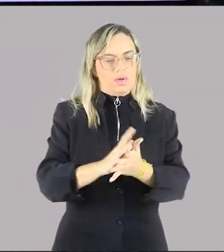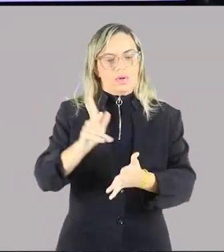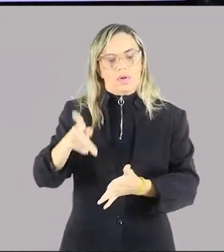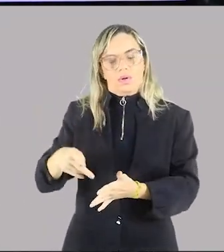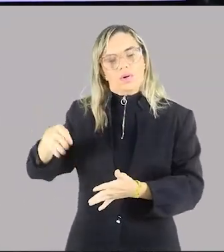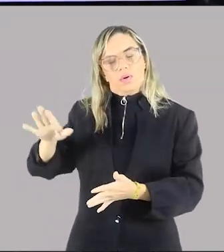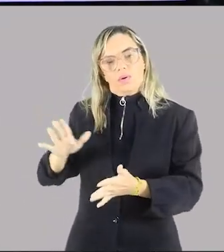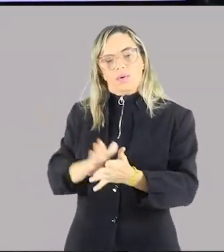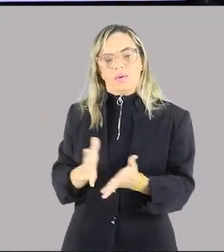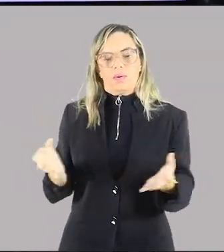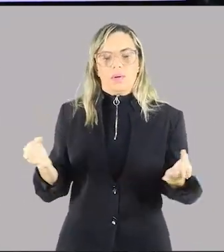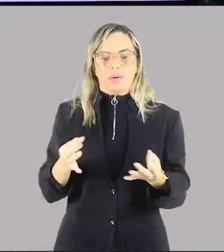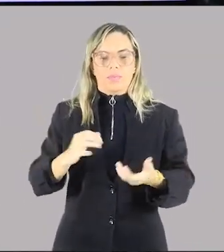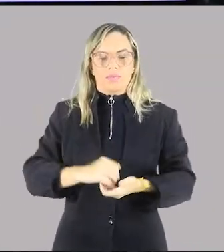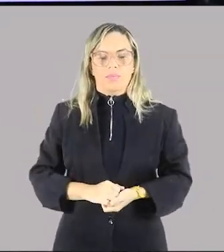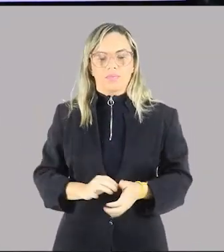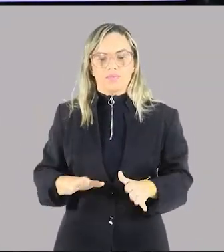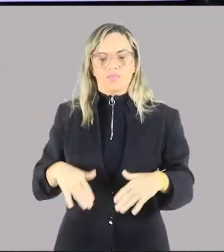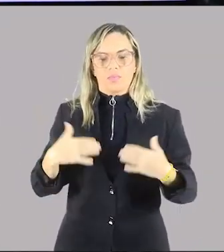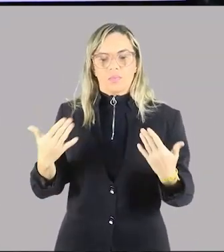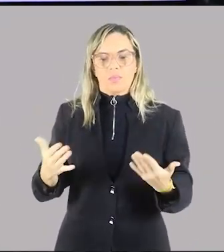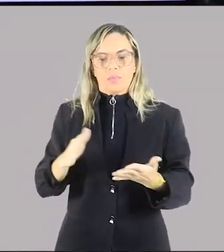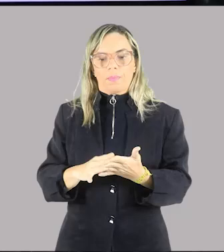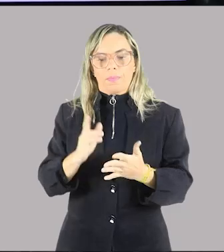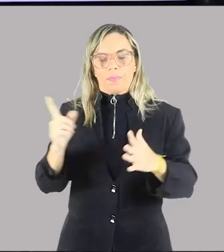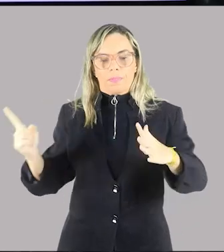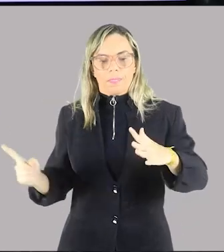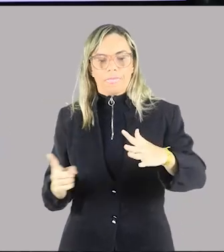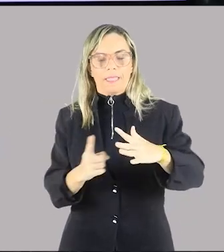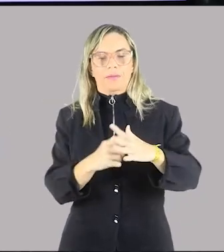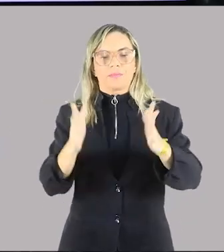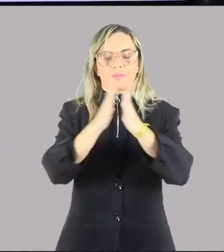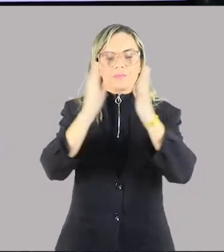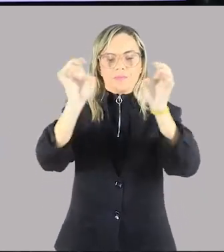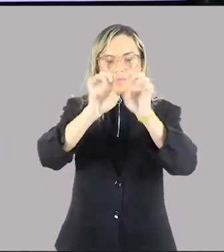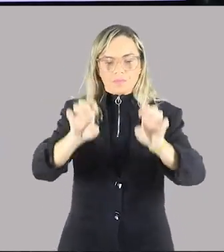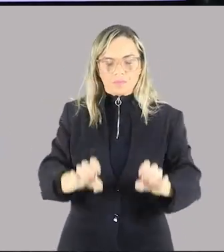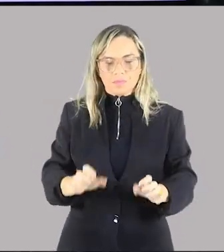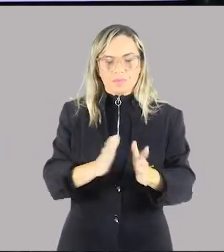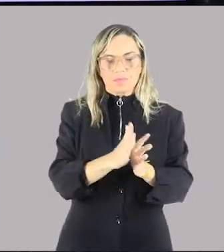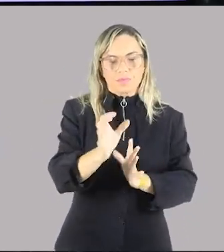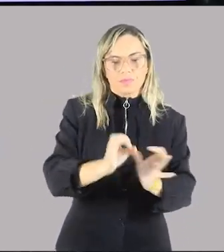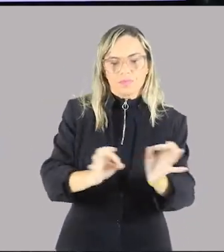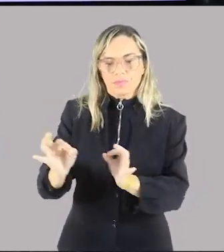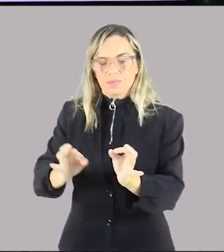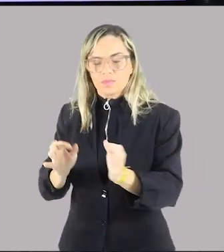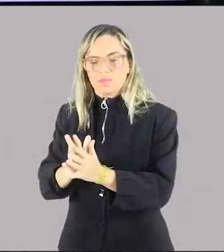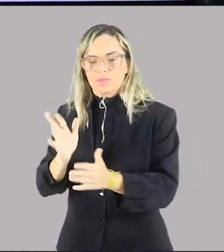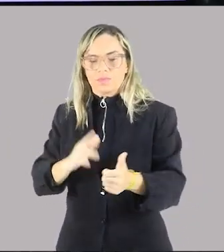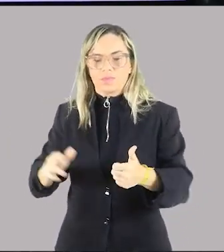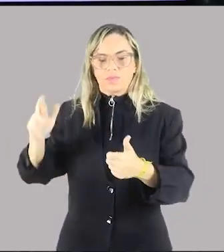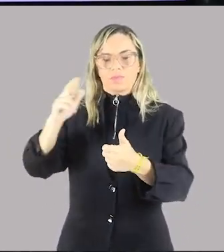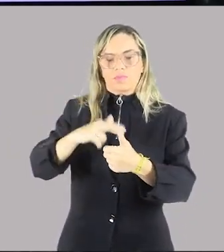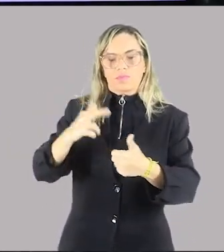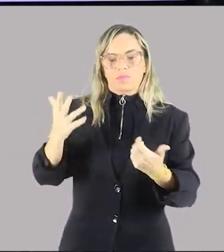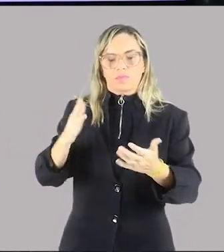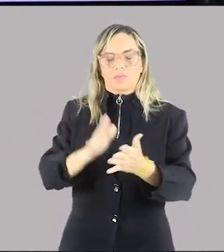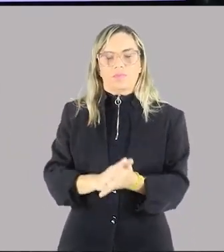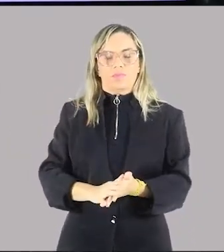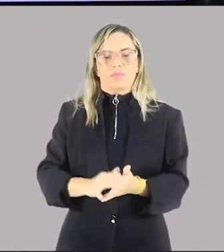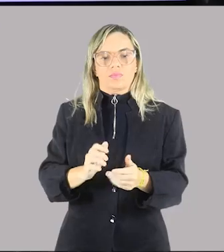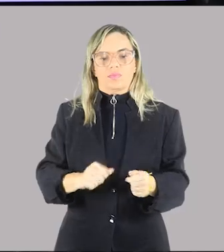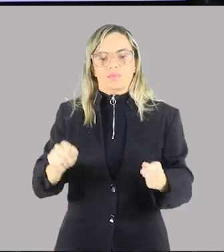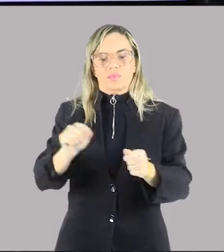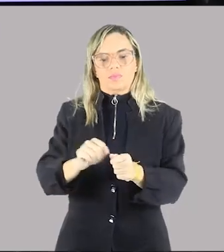perfeito? Parte integrante de sua estrutura. Quando os agentes exercem sua função, eles estão atuando como o